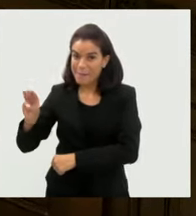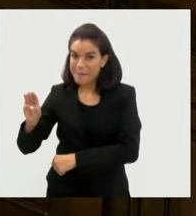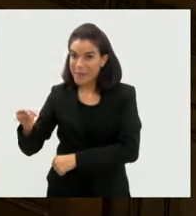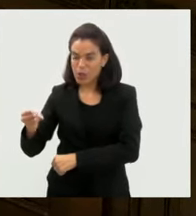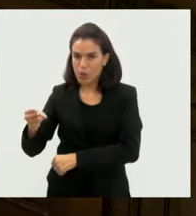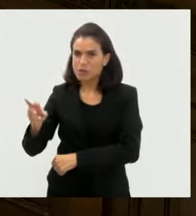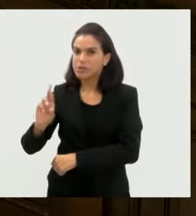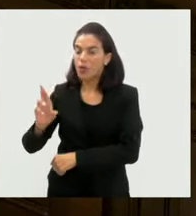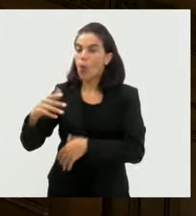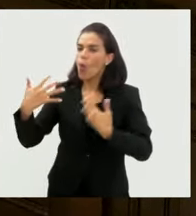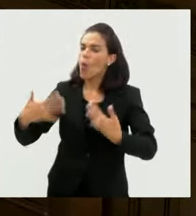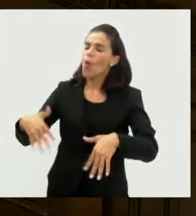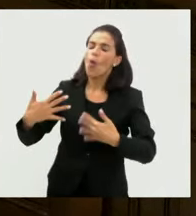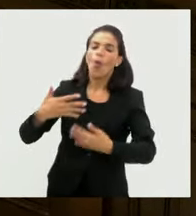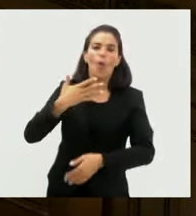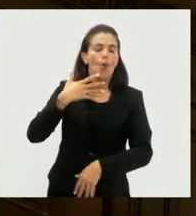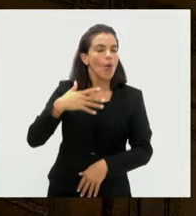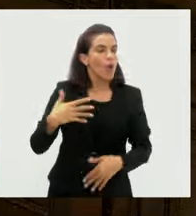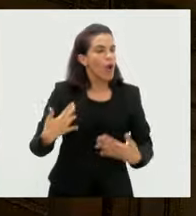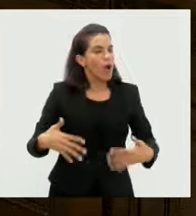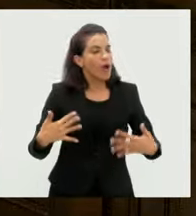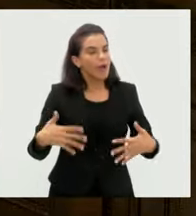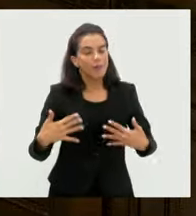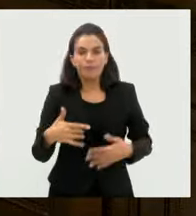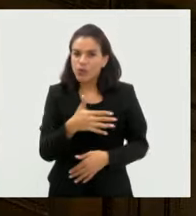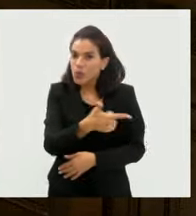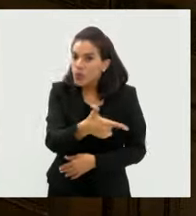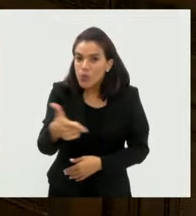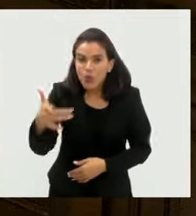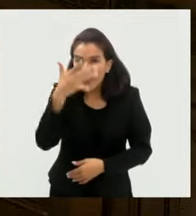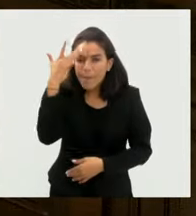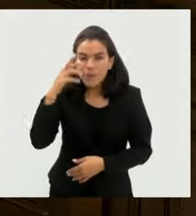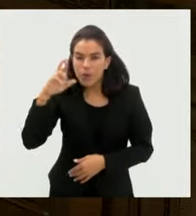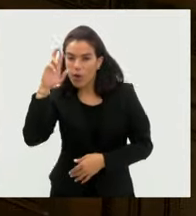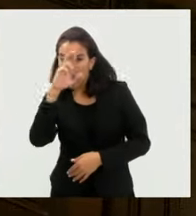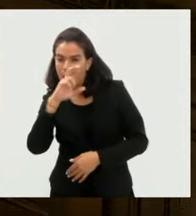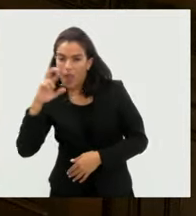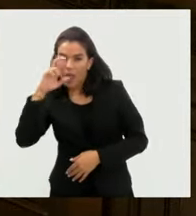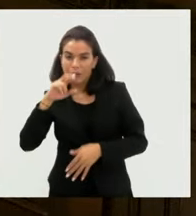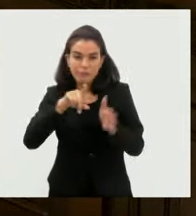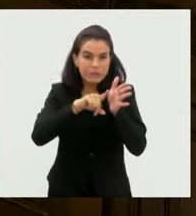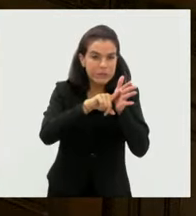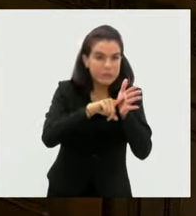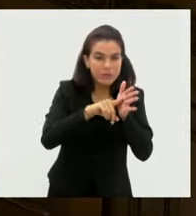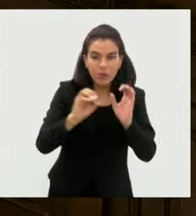uma barbaridade o que acontece. Mas não tem ninguém olhando, não tem compliance, não tem nada.